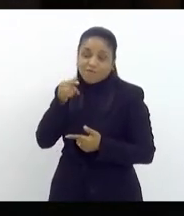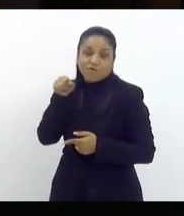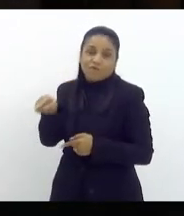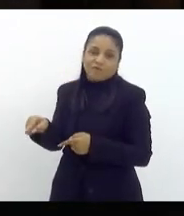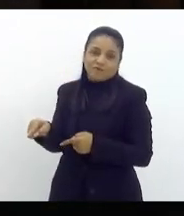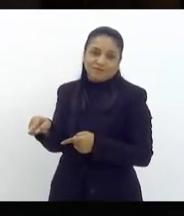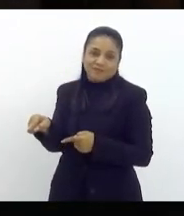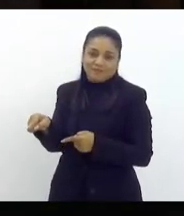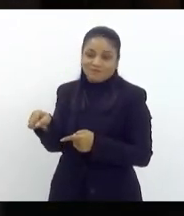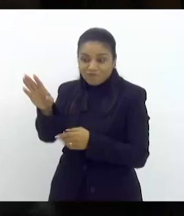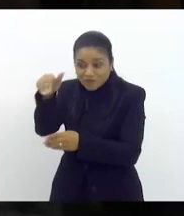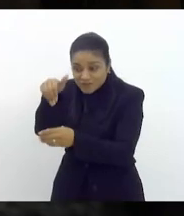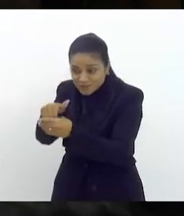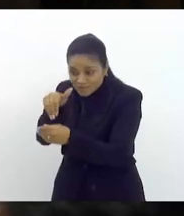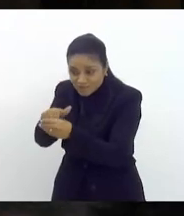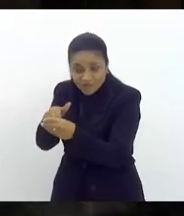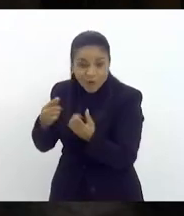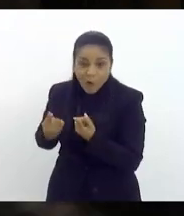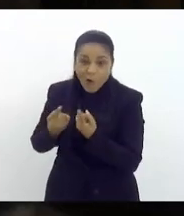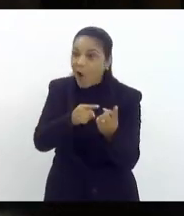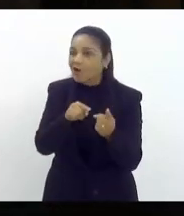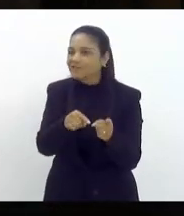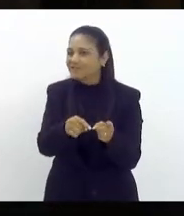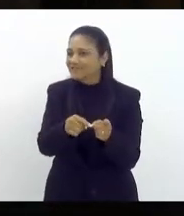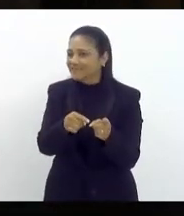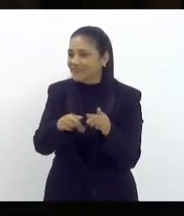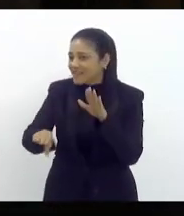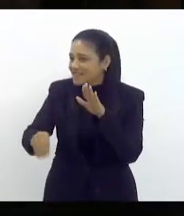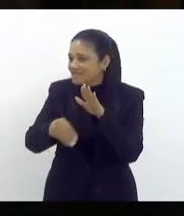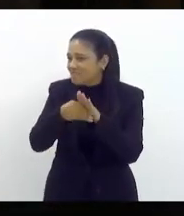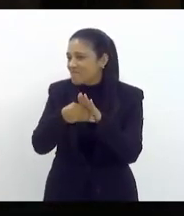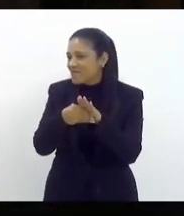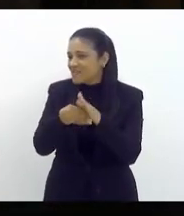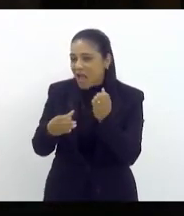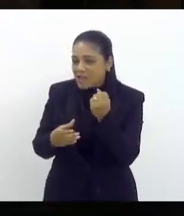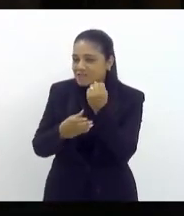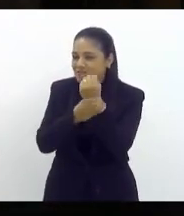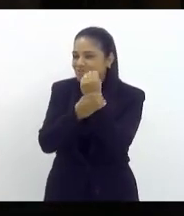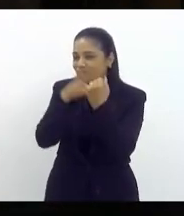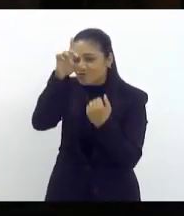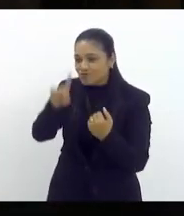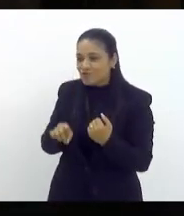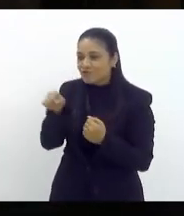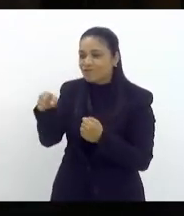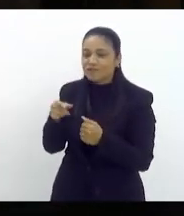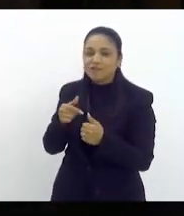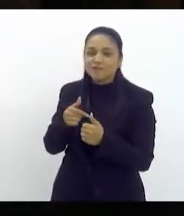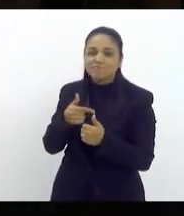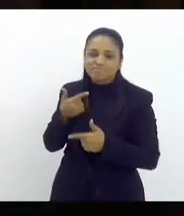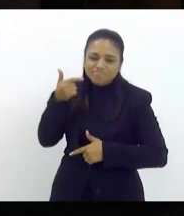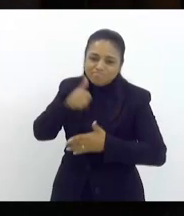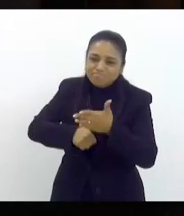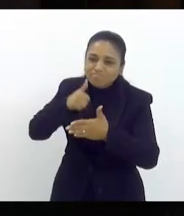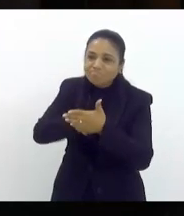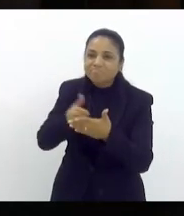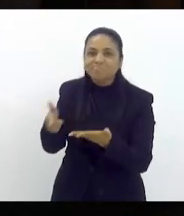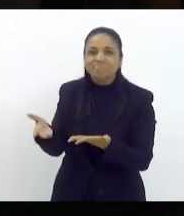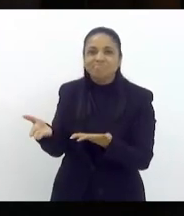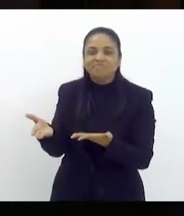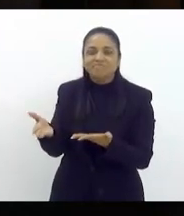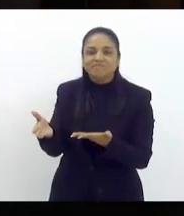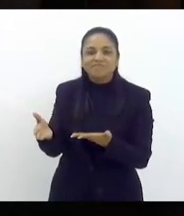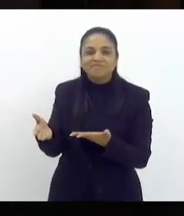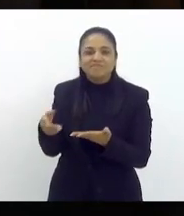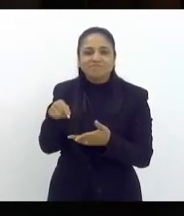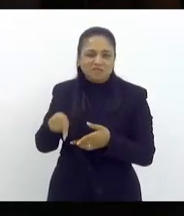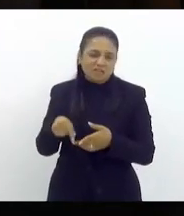contra as emendas que assegurariam direitos que vocês correm atrás mas aqui não